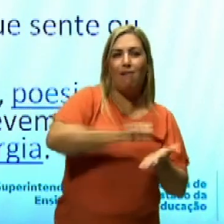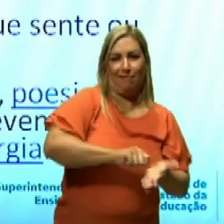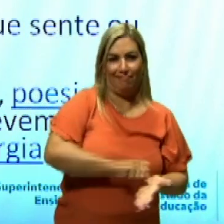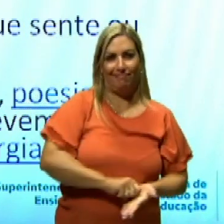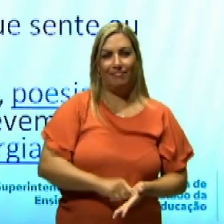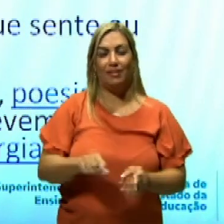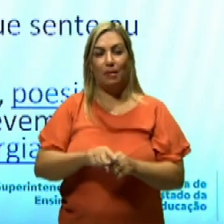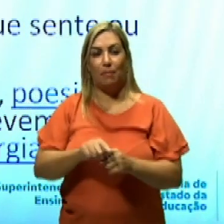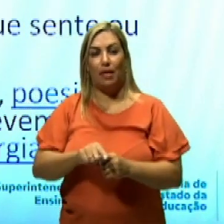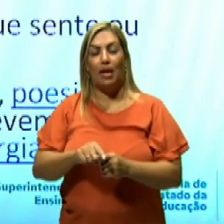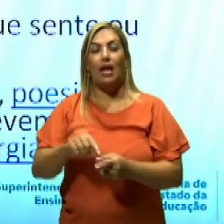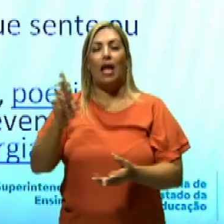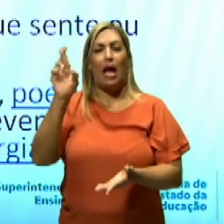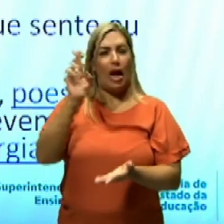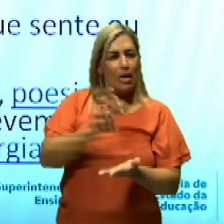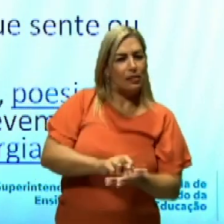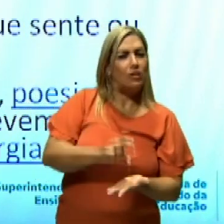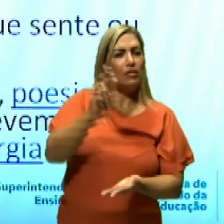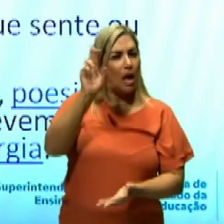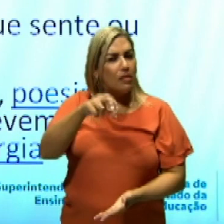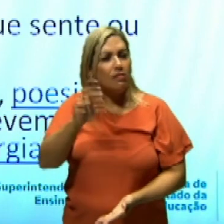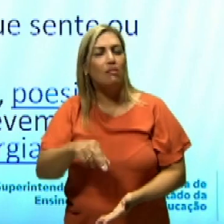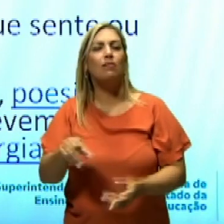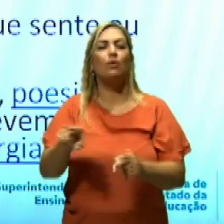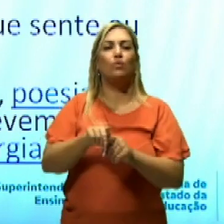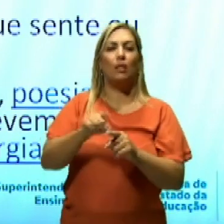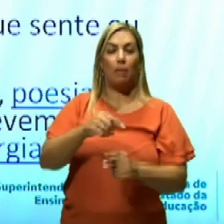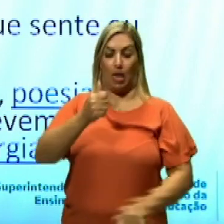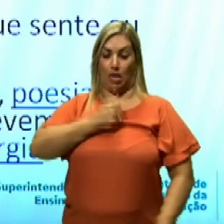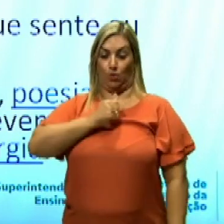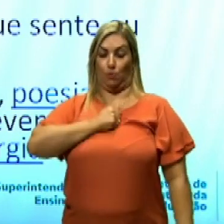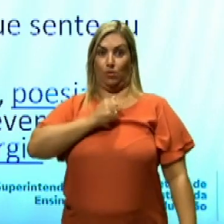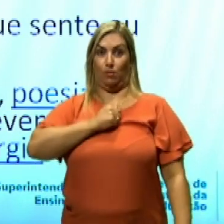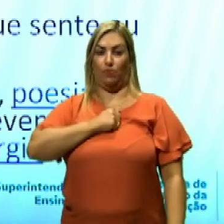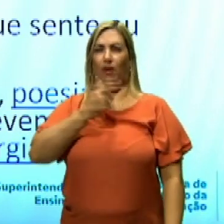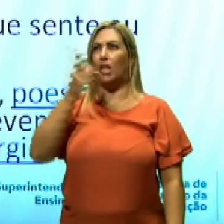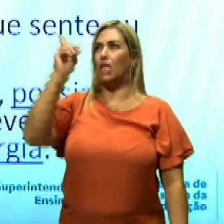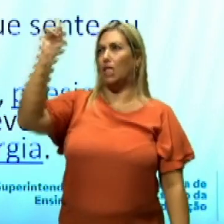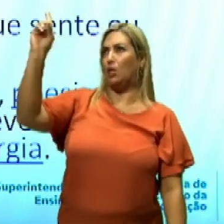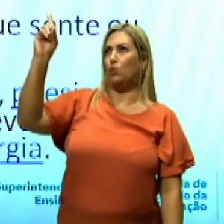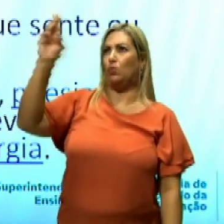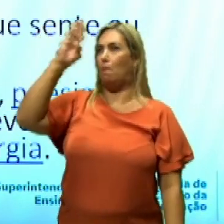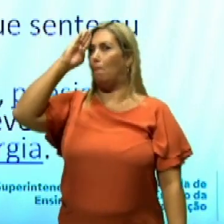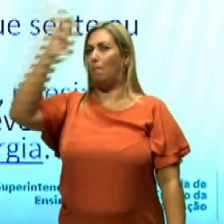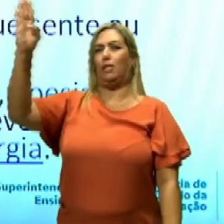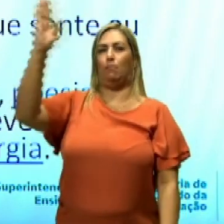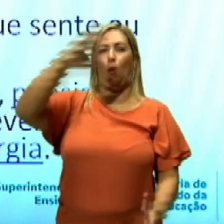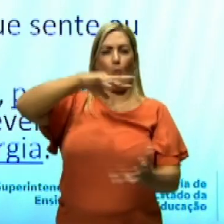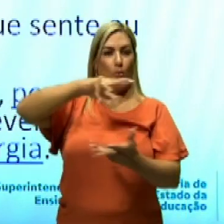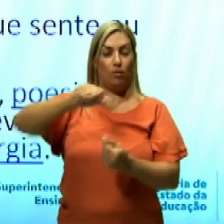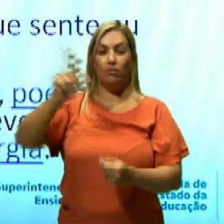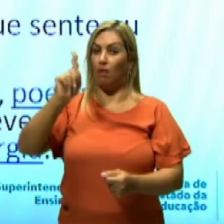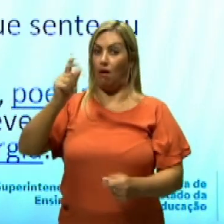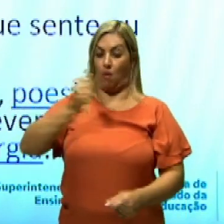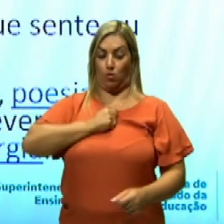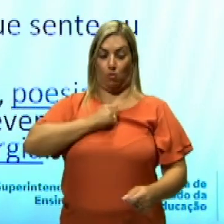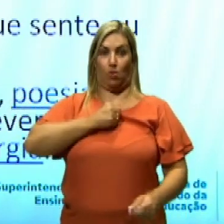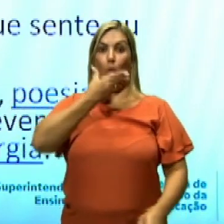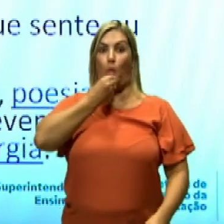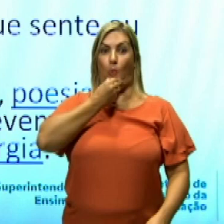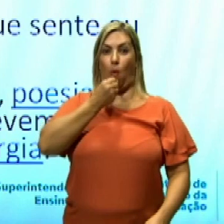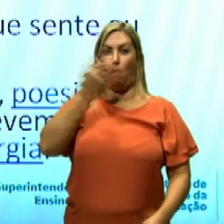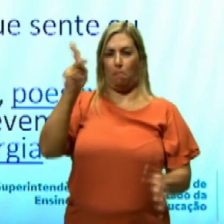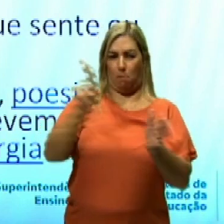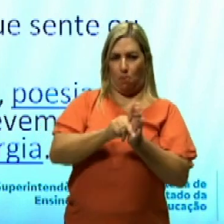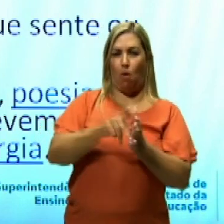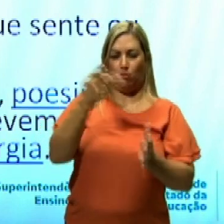universalismo com o antropocentrismo deus não é mais o centro do universo centro do universo é o homem